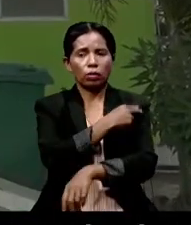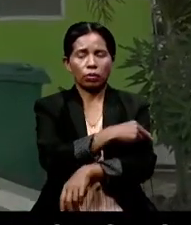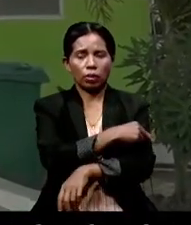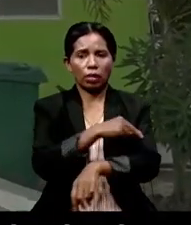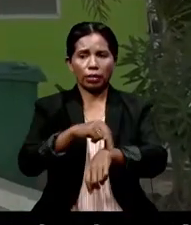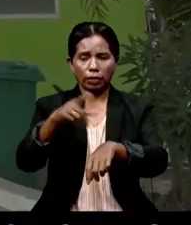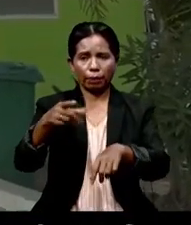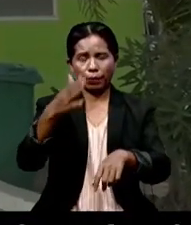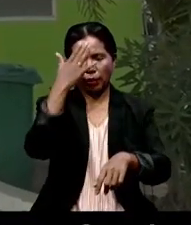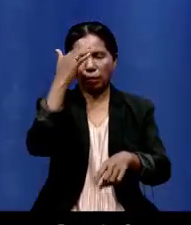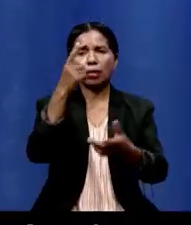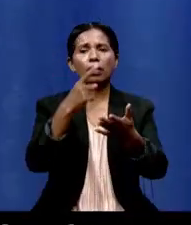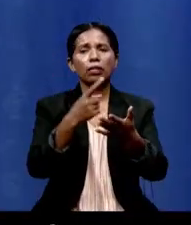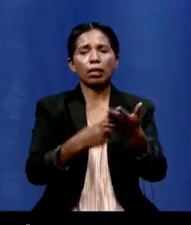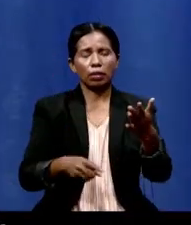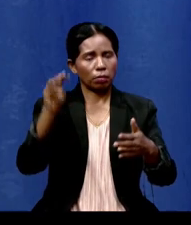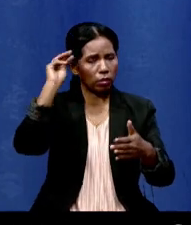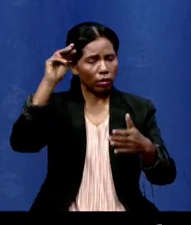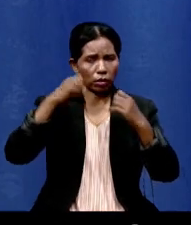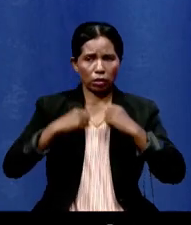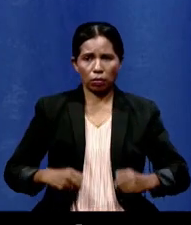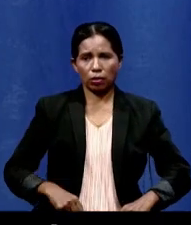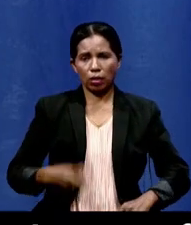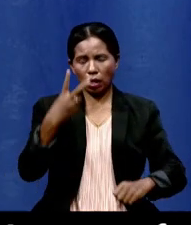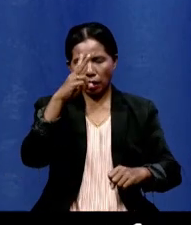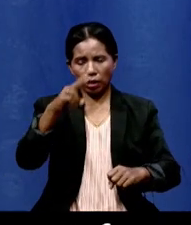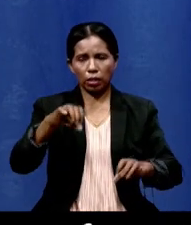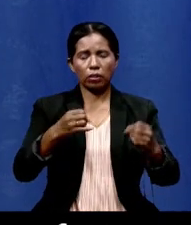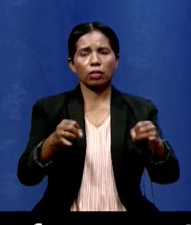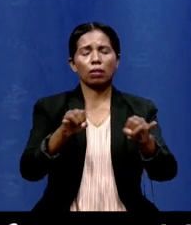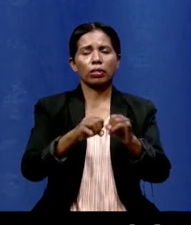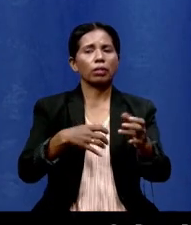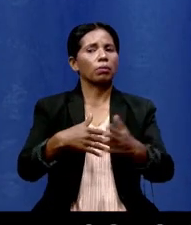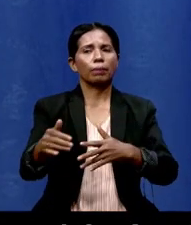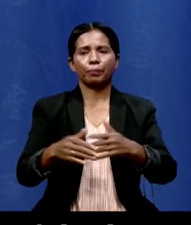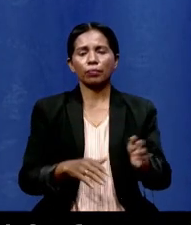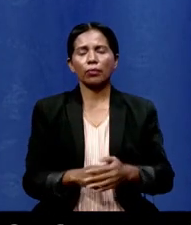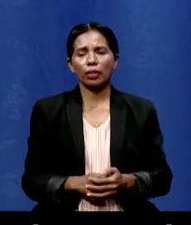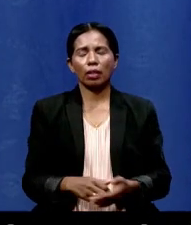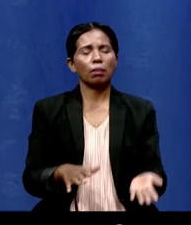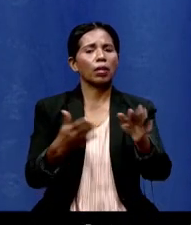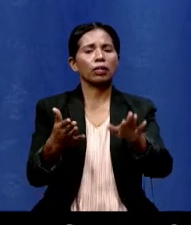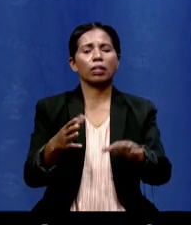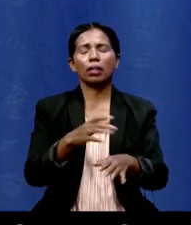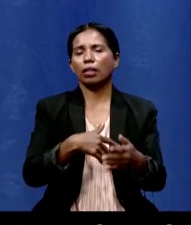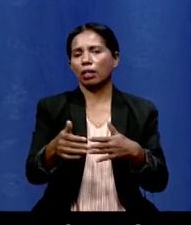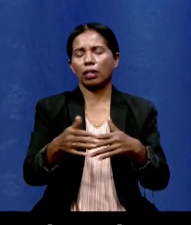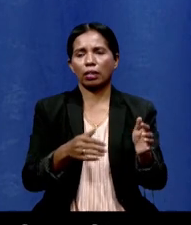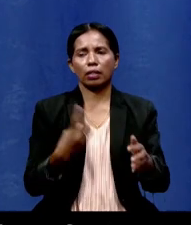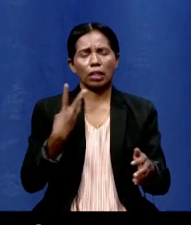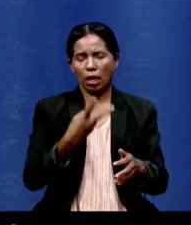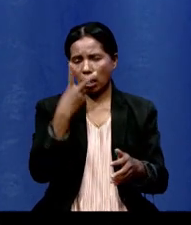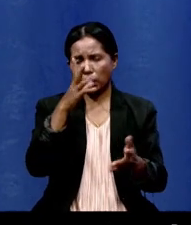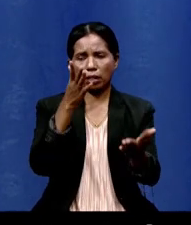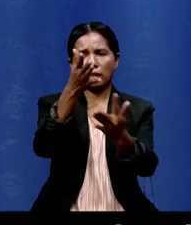Tamba sama Ministério Saúde haristo sama dene ane sampai bain fali. Mate ne lo, sita mate mas mate ve ke ite kon tama